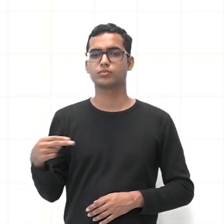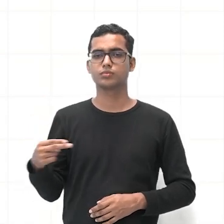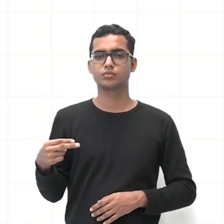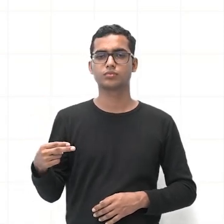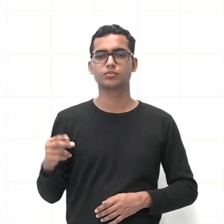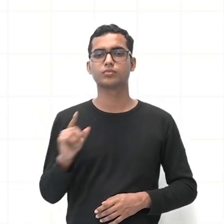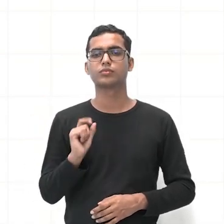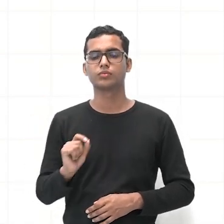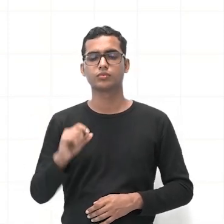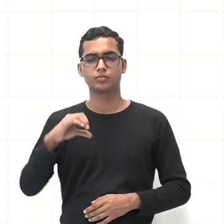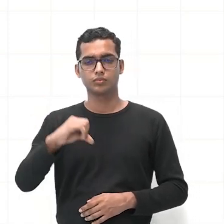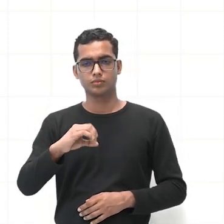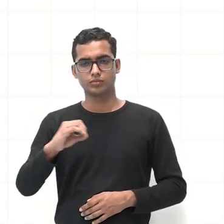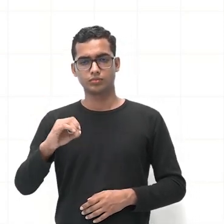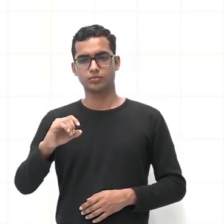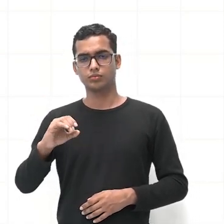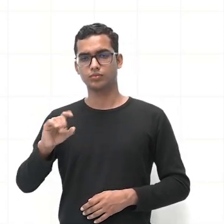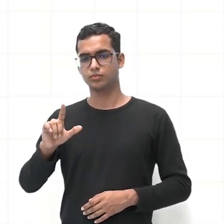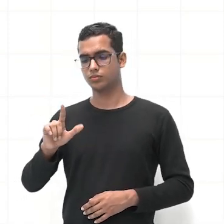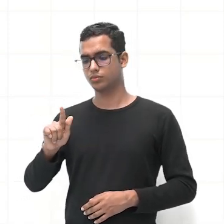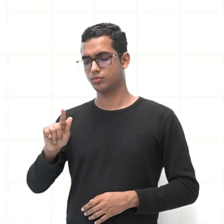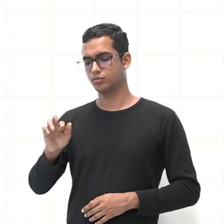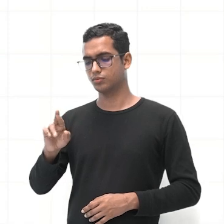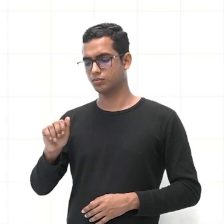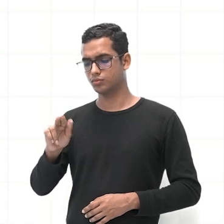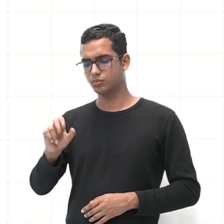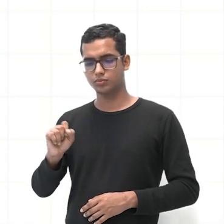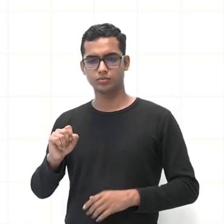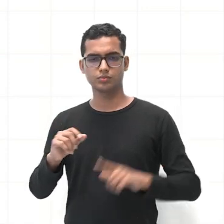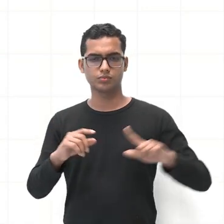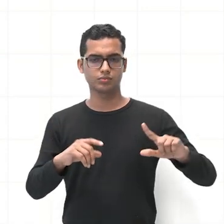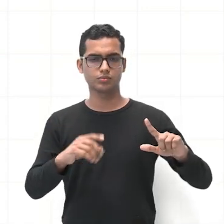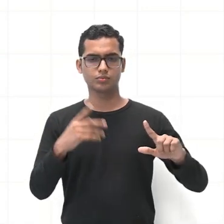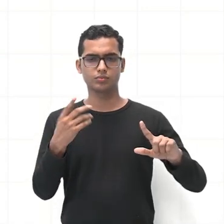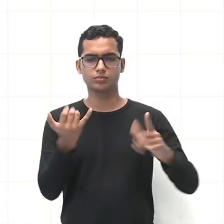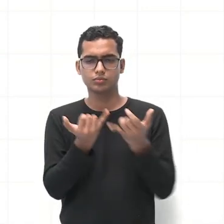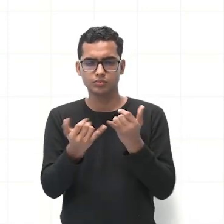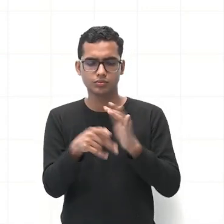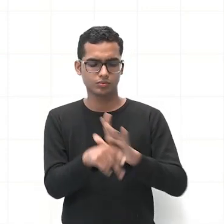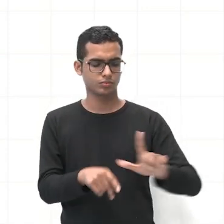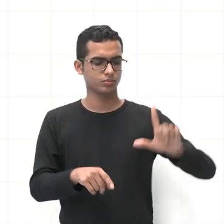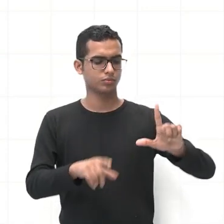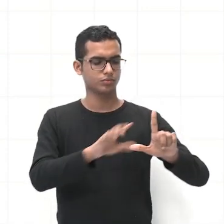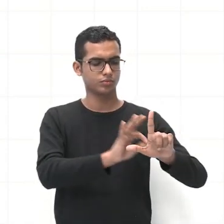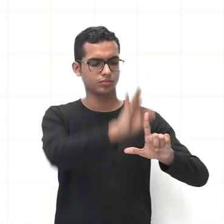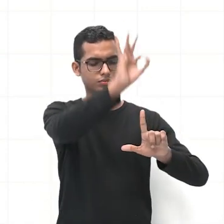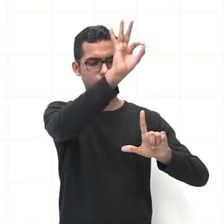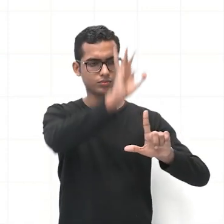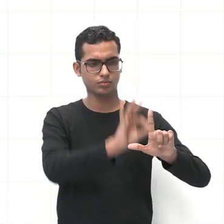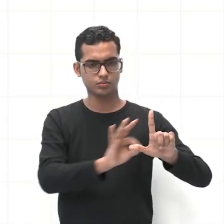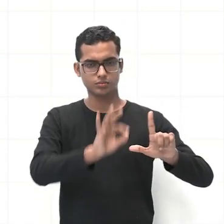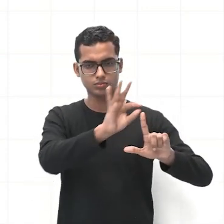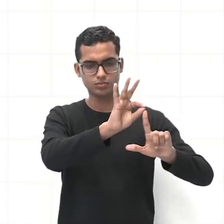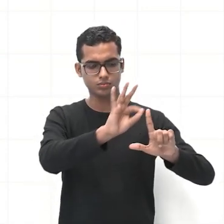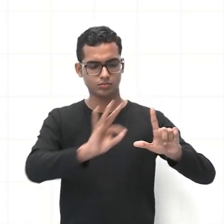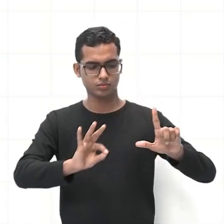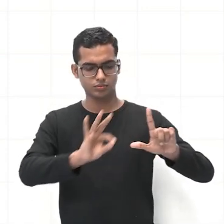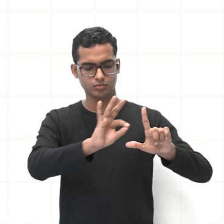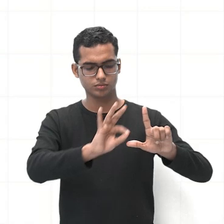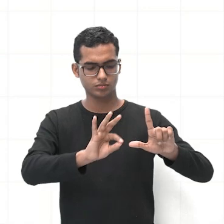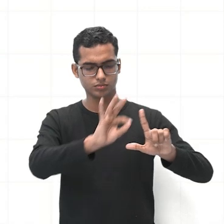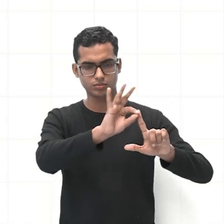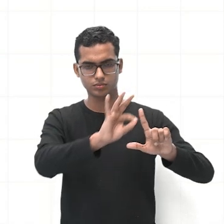porque ele é em forma de L, né? Então, ó, você olhou para um triângulo, viu esse símbolo aqui, que é um quadradinho,